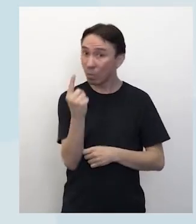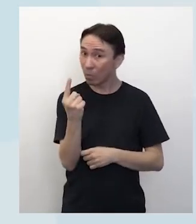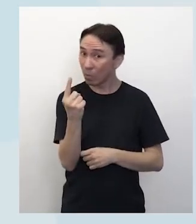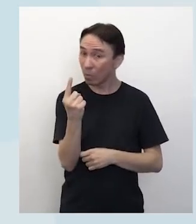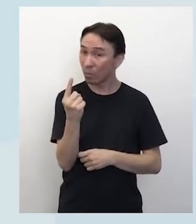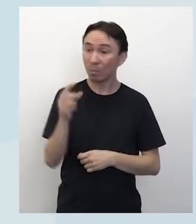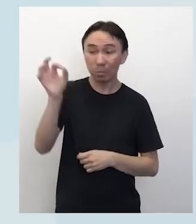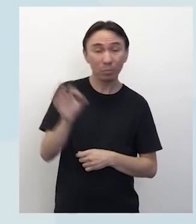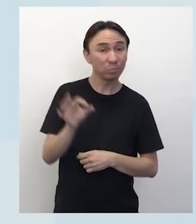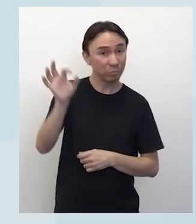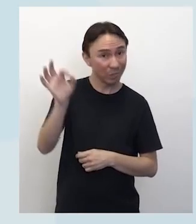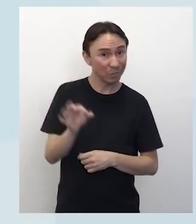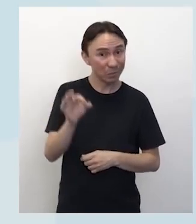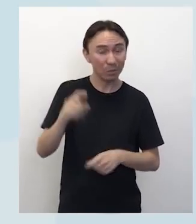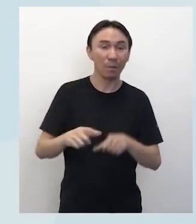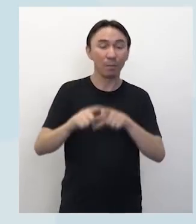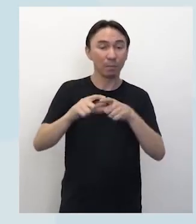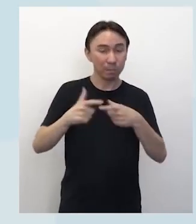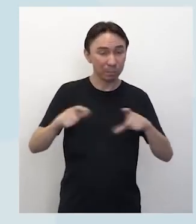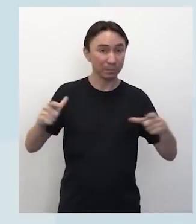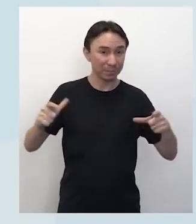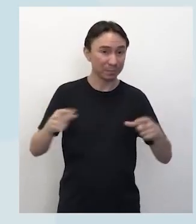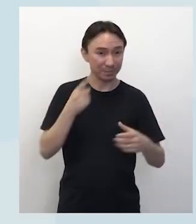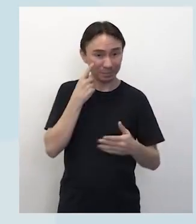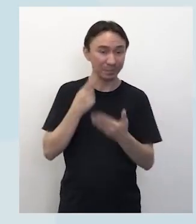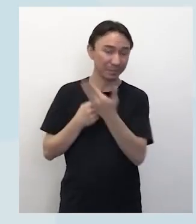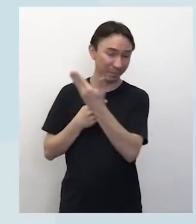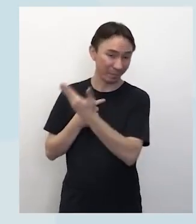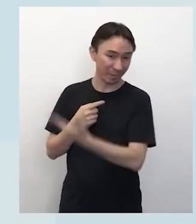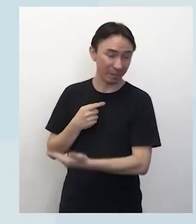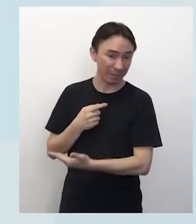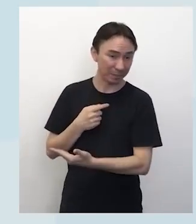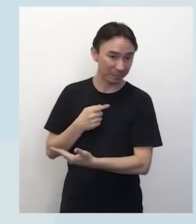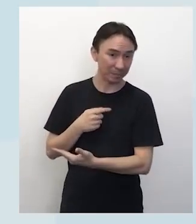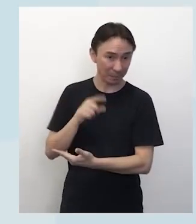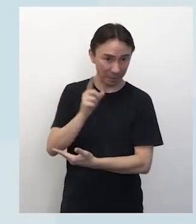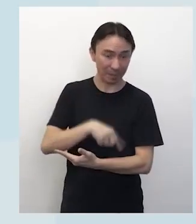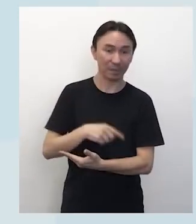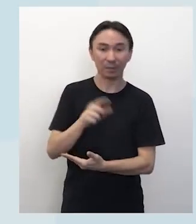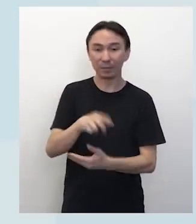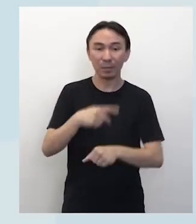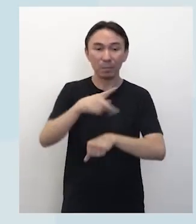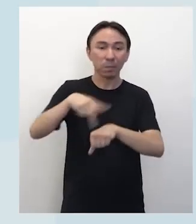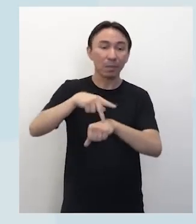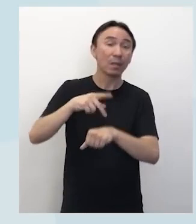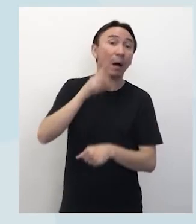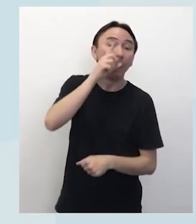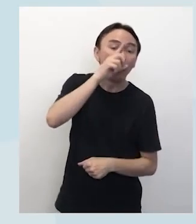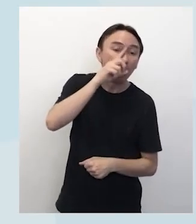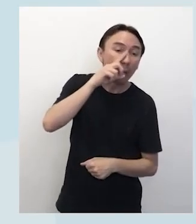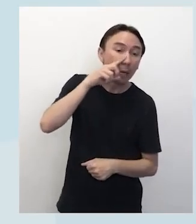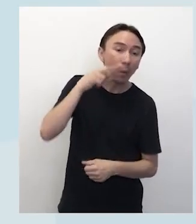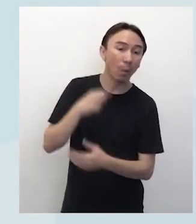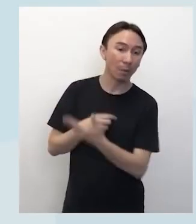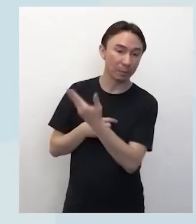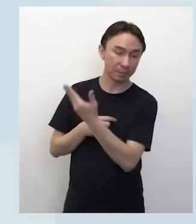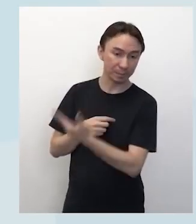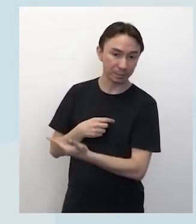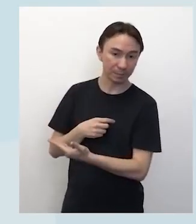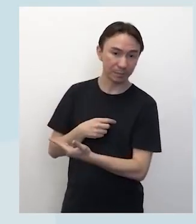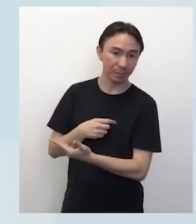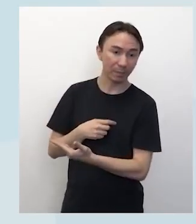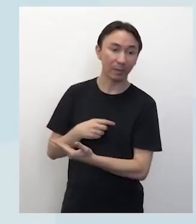crescimento vegetativo em relação à população que estão aí nos países em amarelo, né, mas temos populações aí com mais